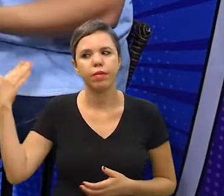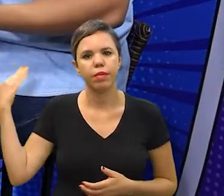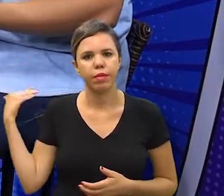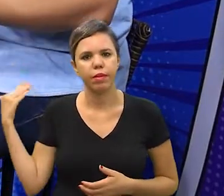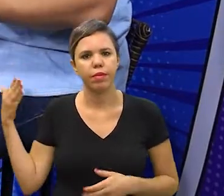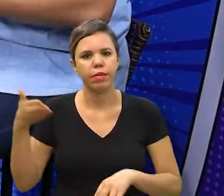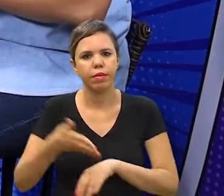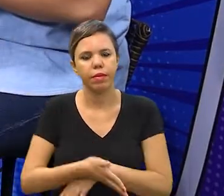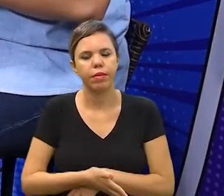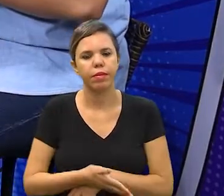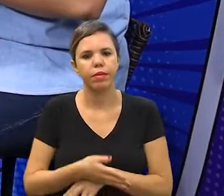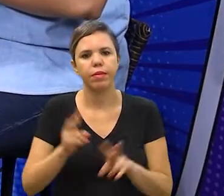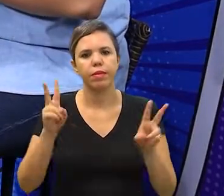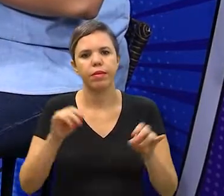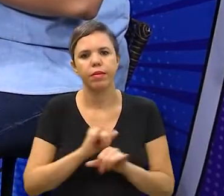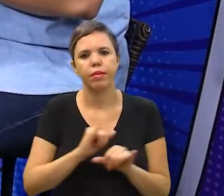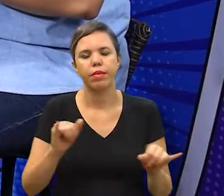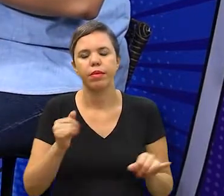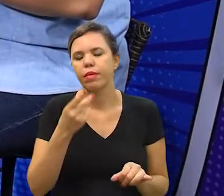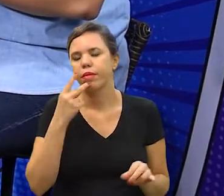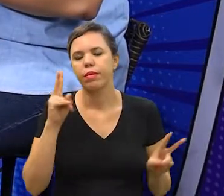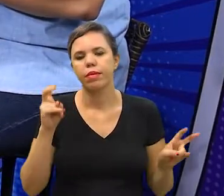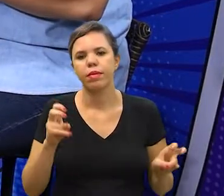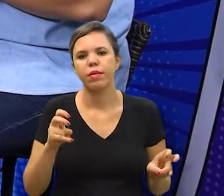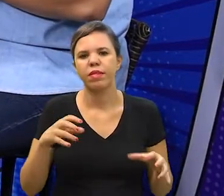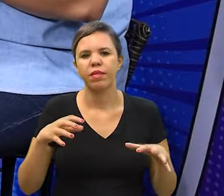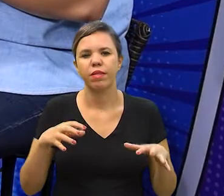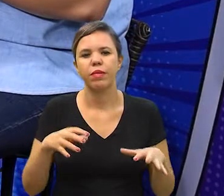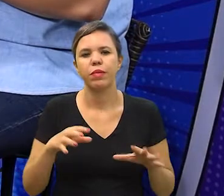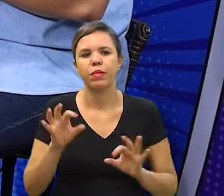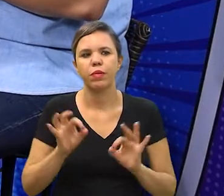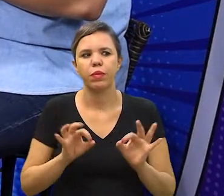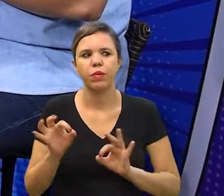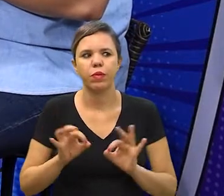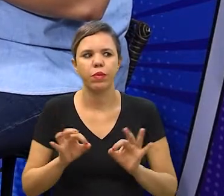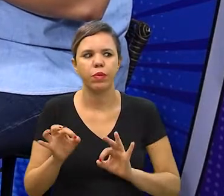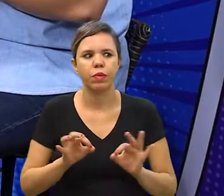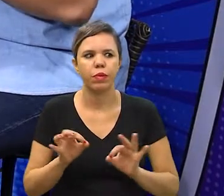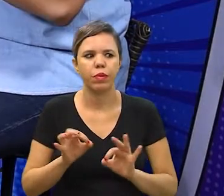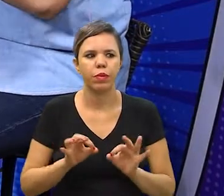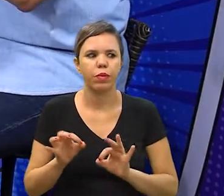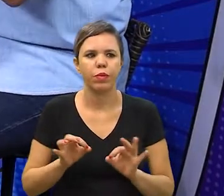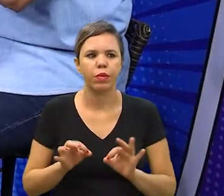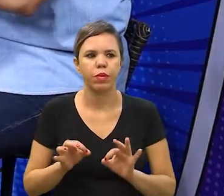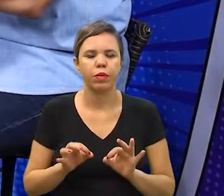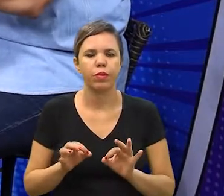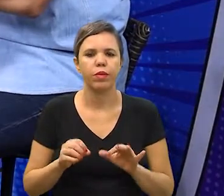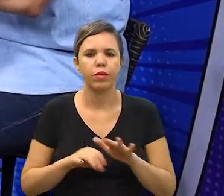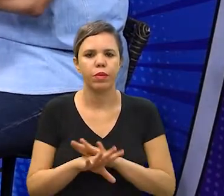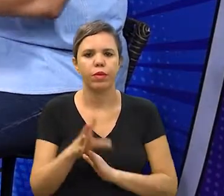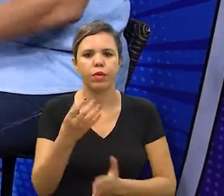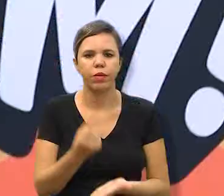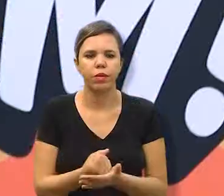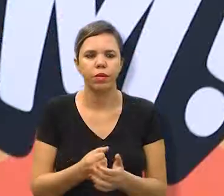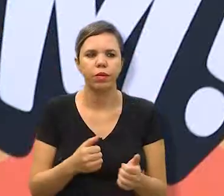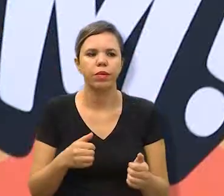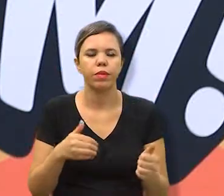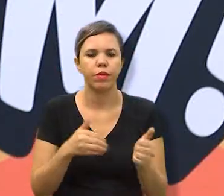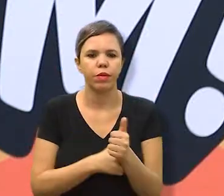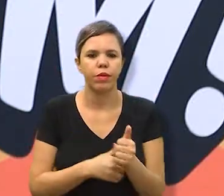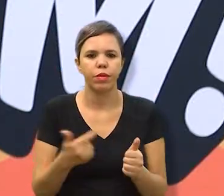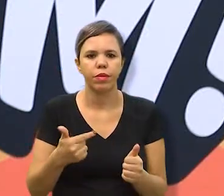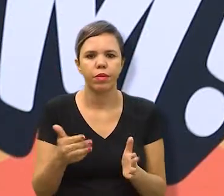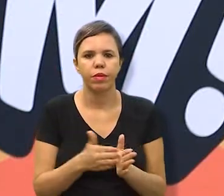você veio, nós falamos aí sobre Monstruário. E aí nós falamos sobre Arquivo Secreto e agora tem o